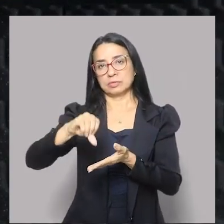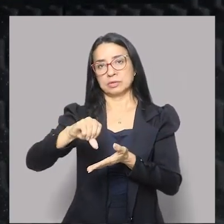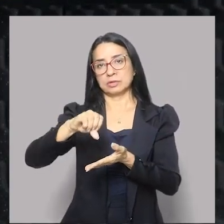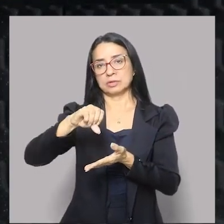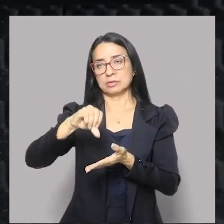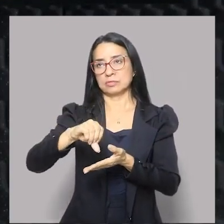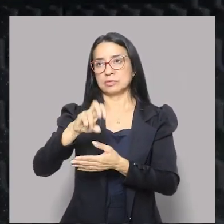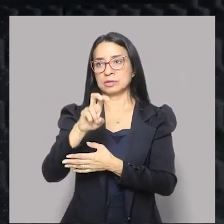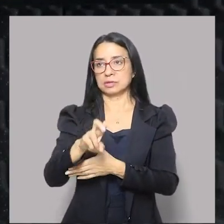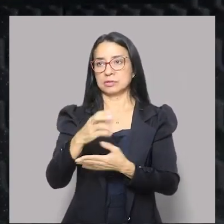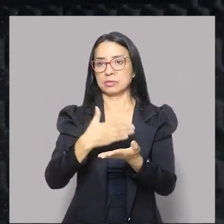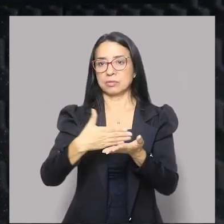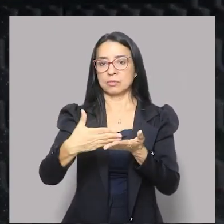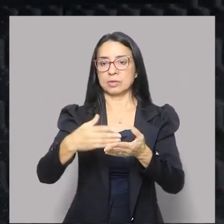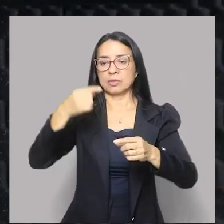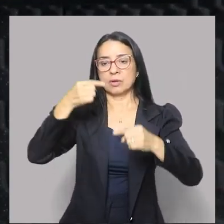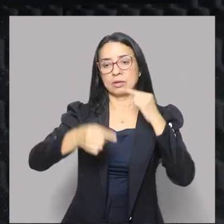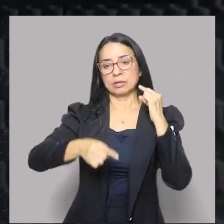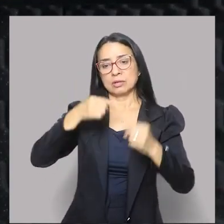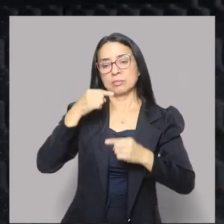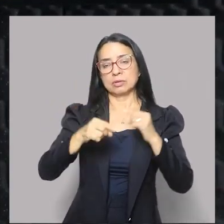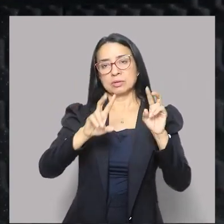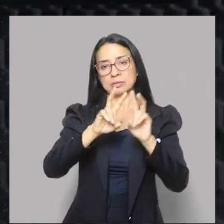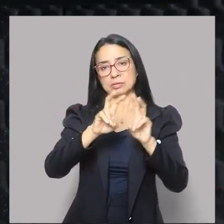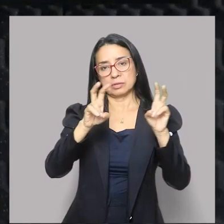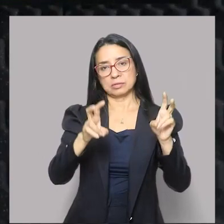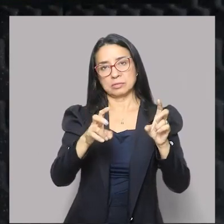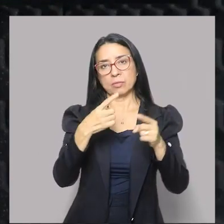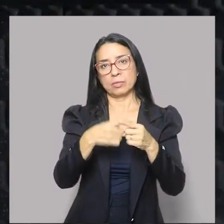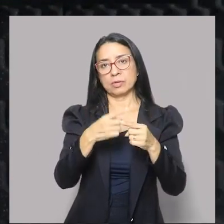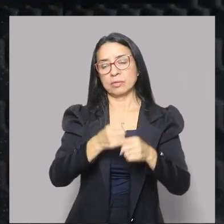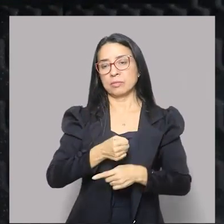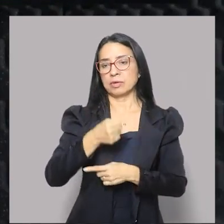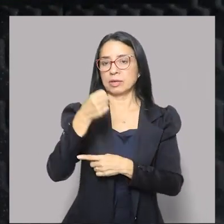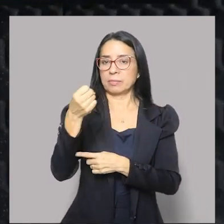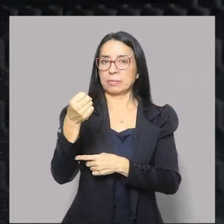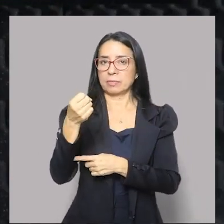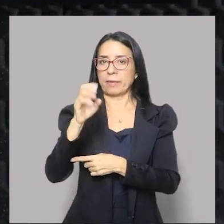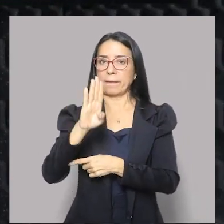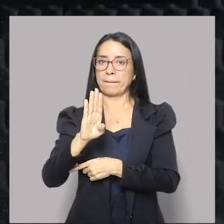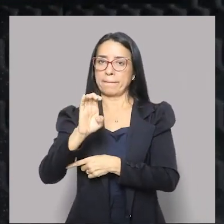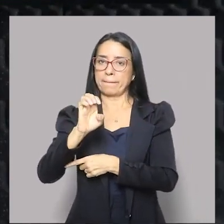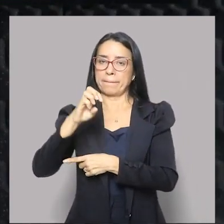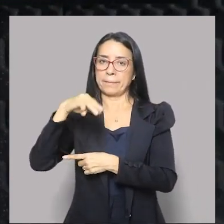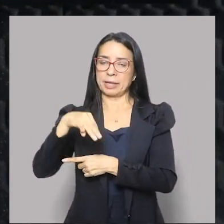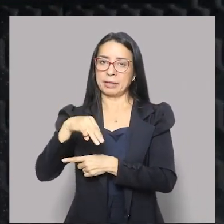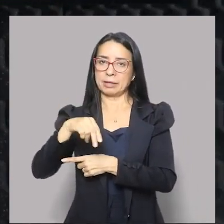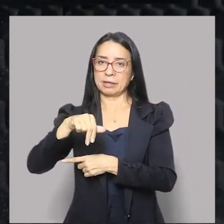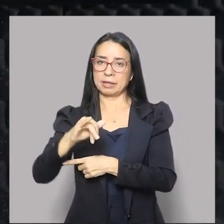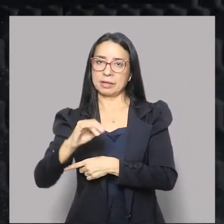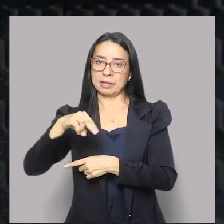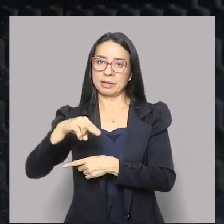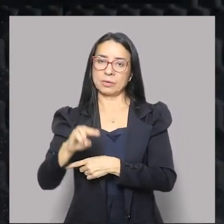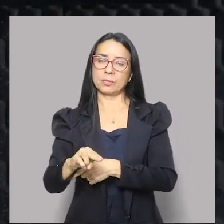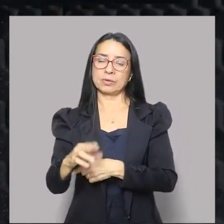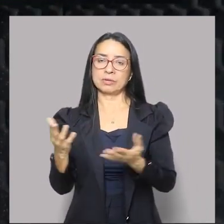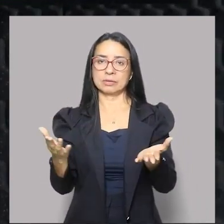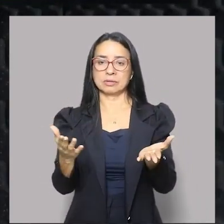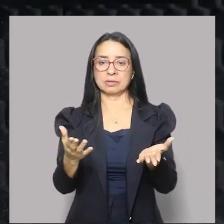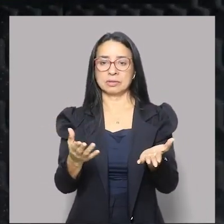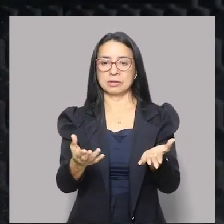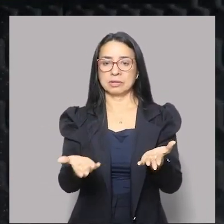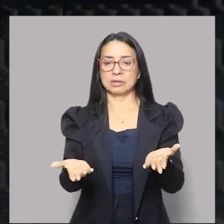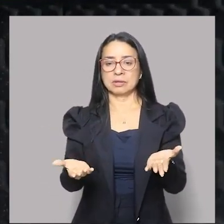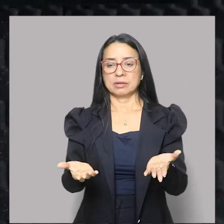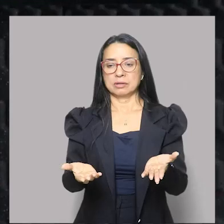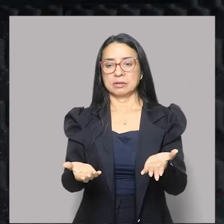começou a debater sobre esse assunto, porque um repórter chamado de Ben Quinn, ele trouxe